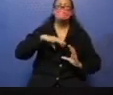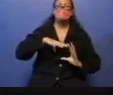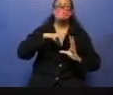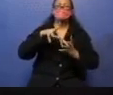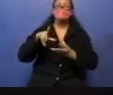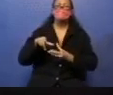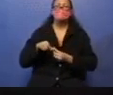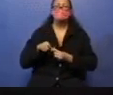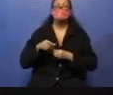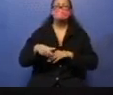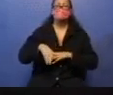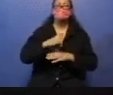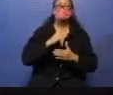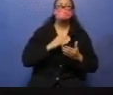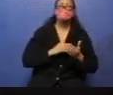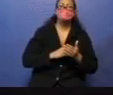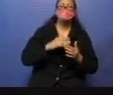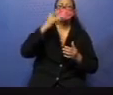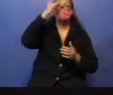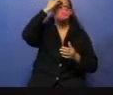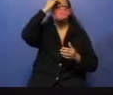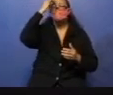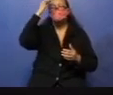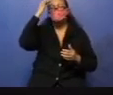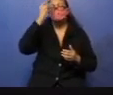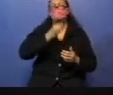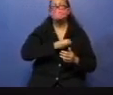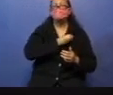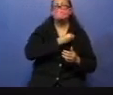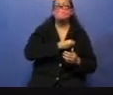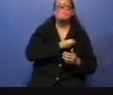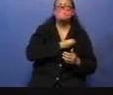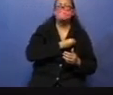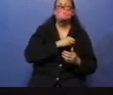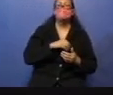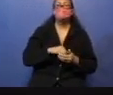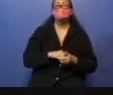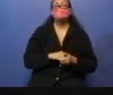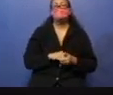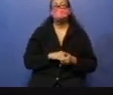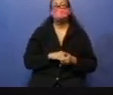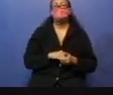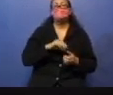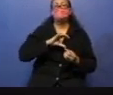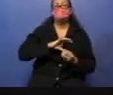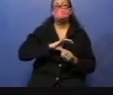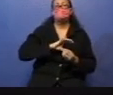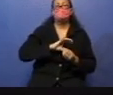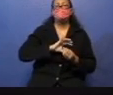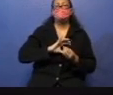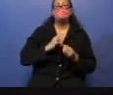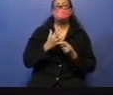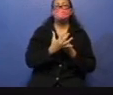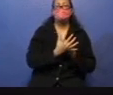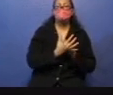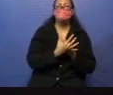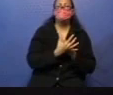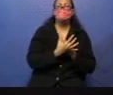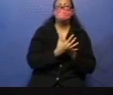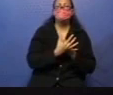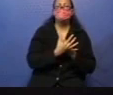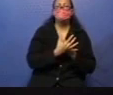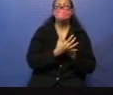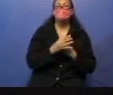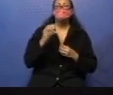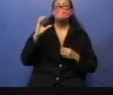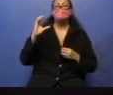as pessoas estão passando por isso. O coronavírus, ele é causado pelo Covid-19.